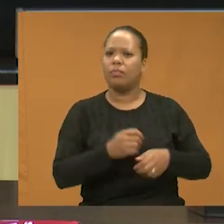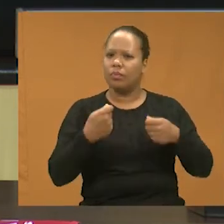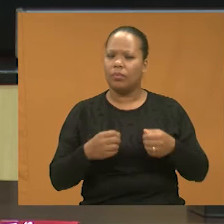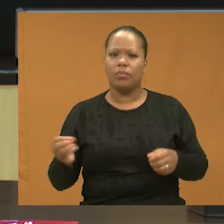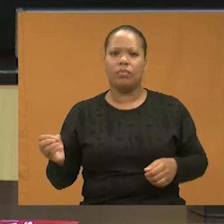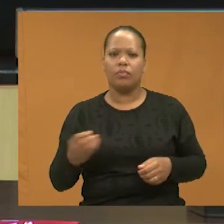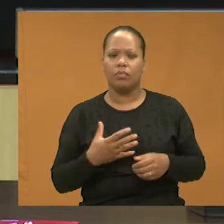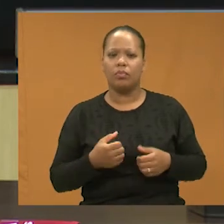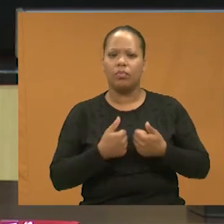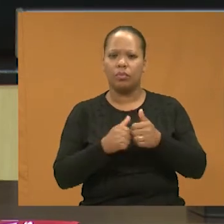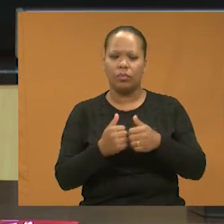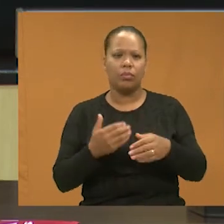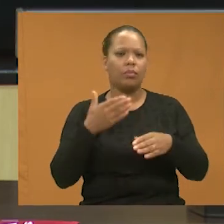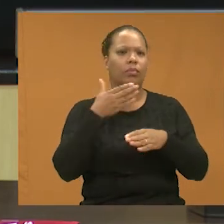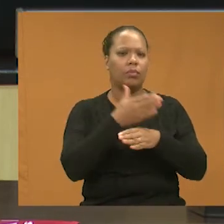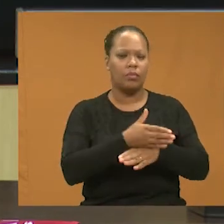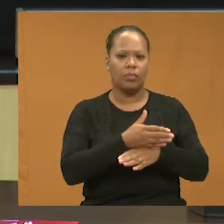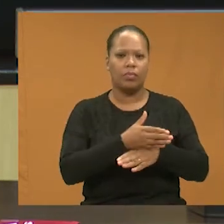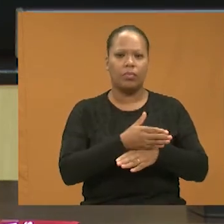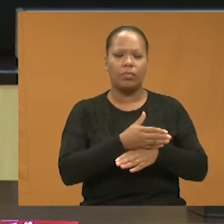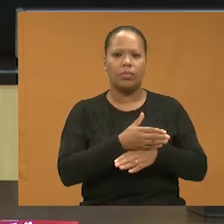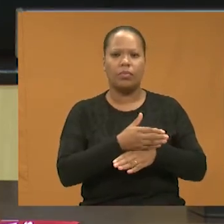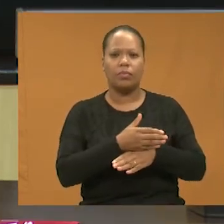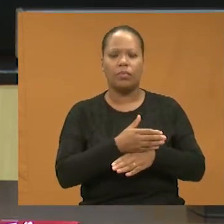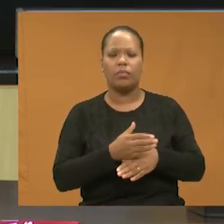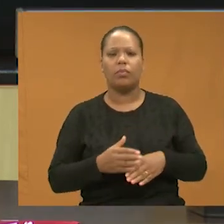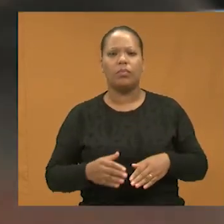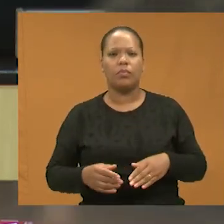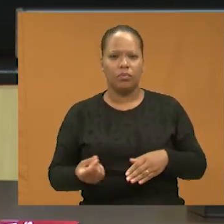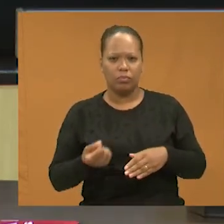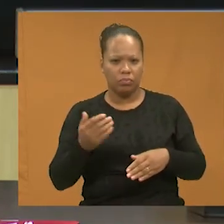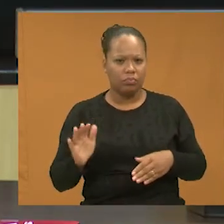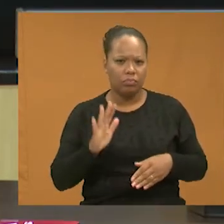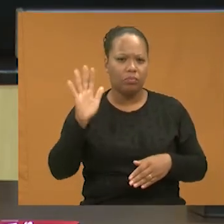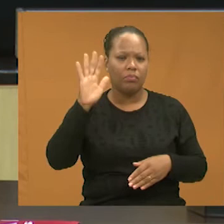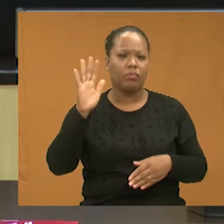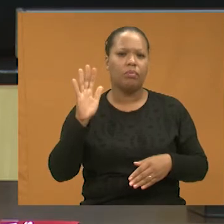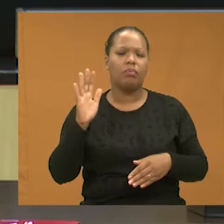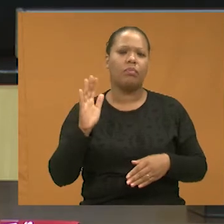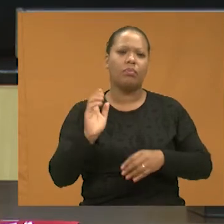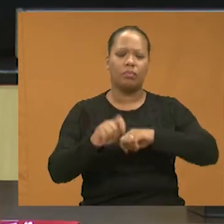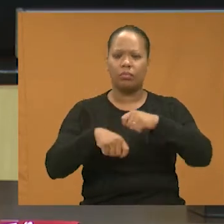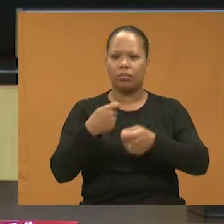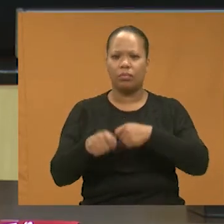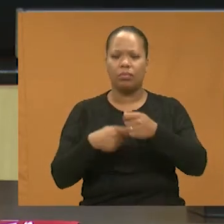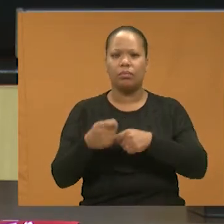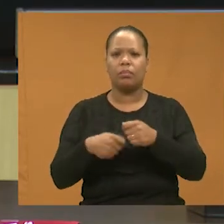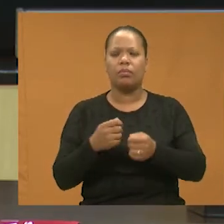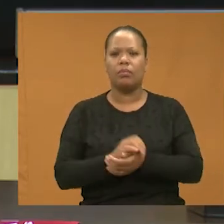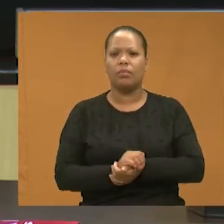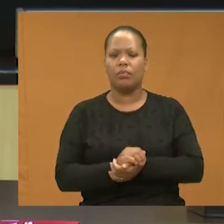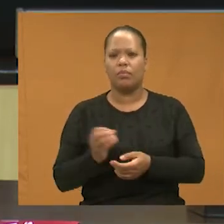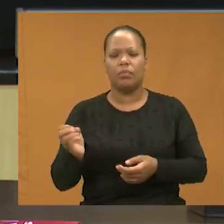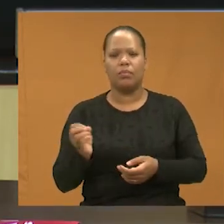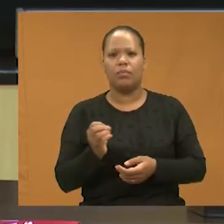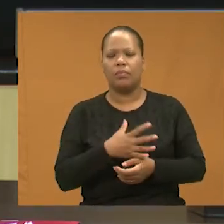linha de ônibus? Quarto, qual seria o impacto financeiro para a administração pública no caso da criação de uma nova linha